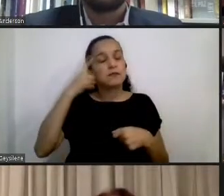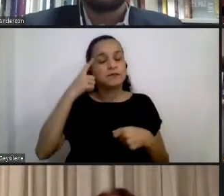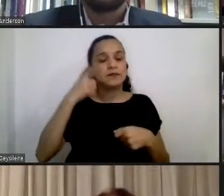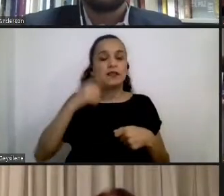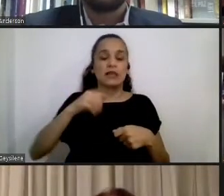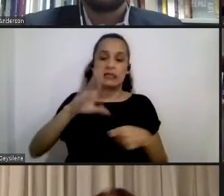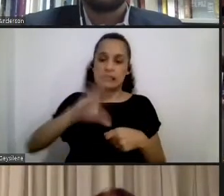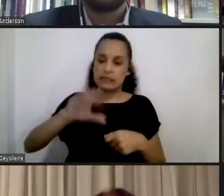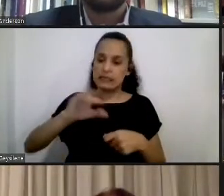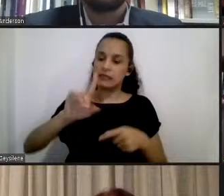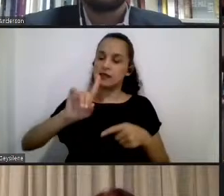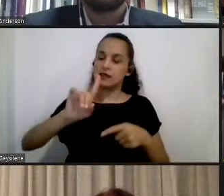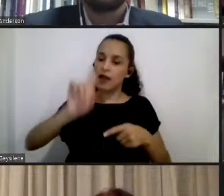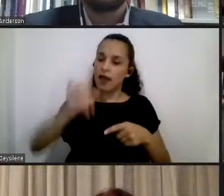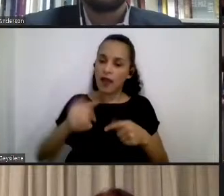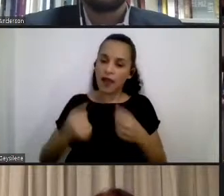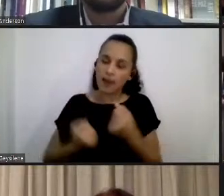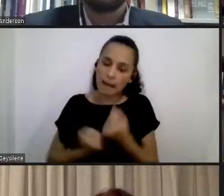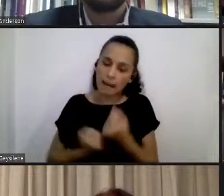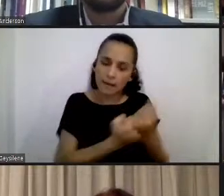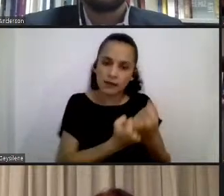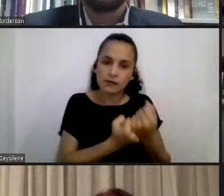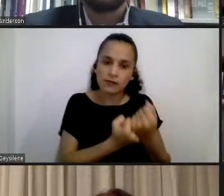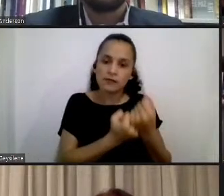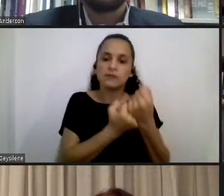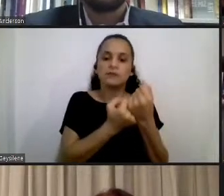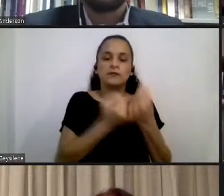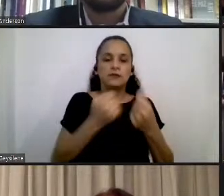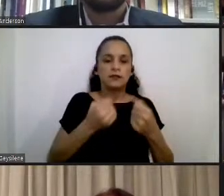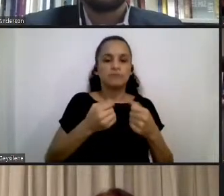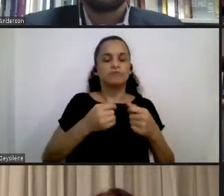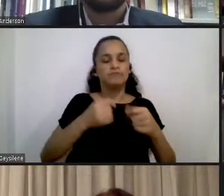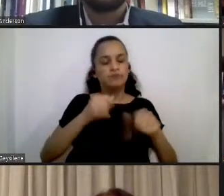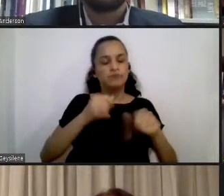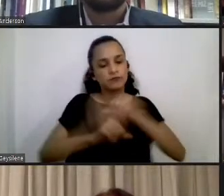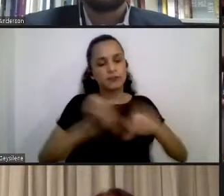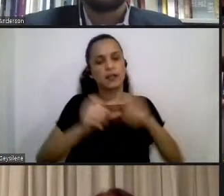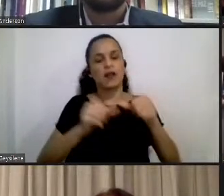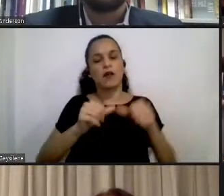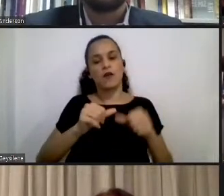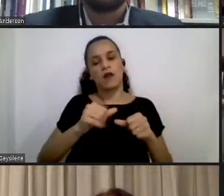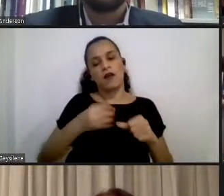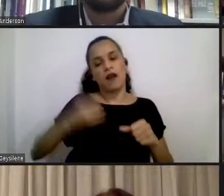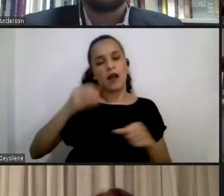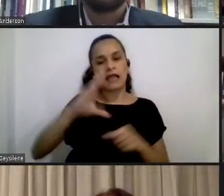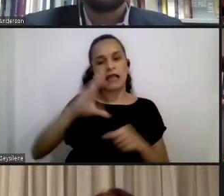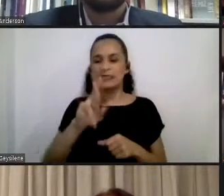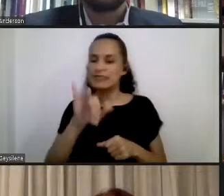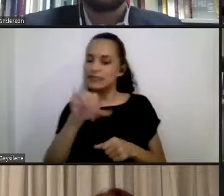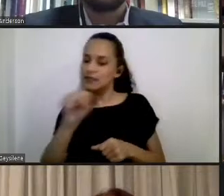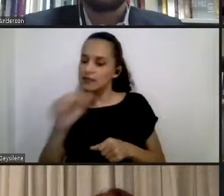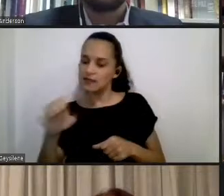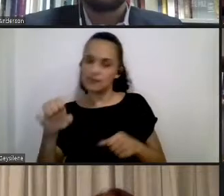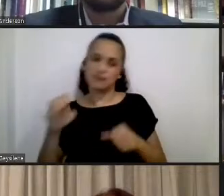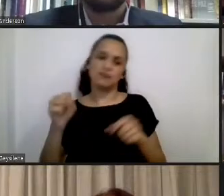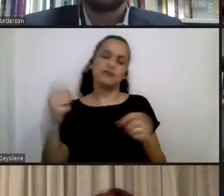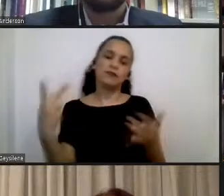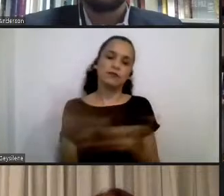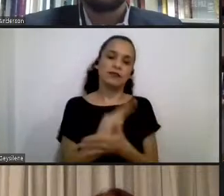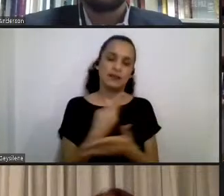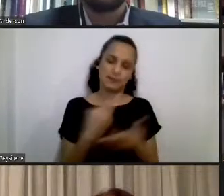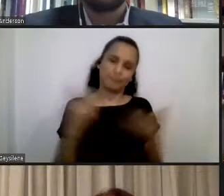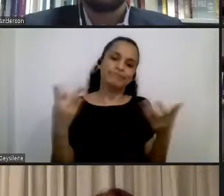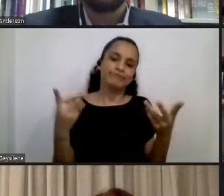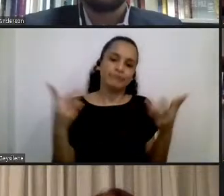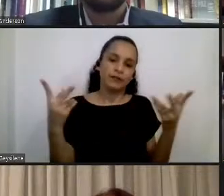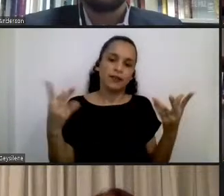superação das crises ambientais, econômicas, políticas e sociais que a atual pandemia veio